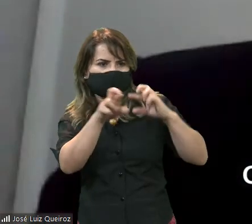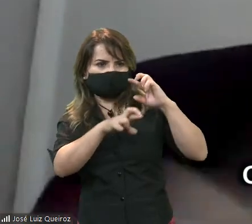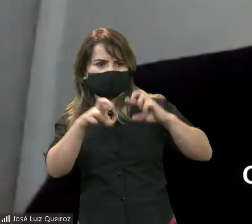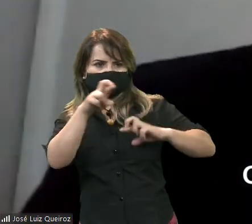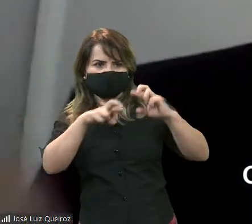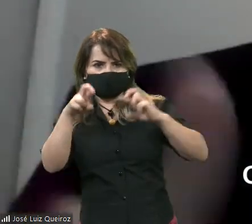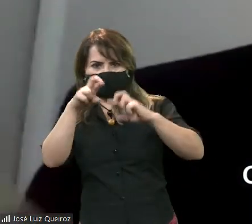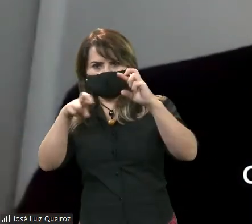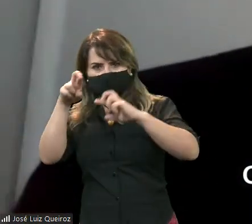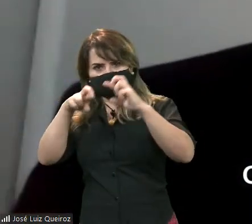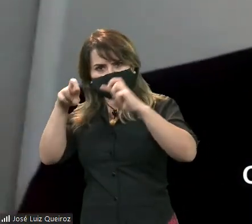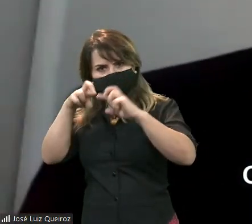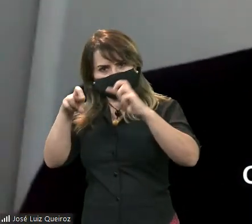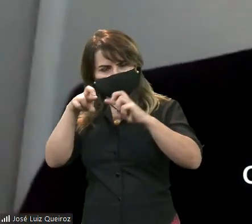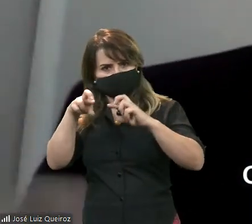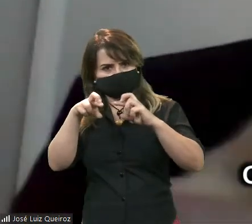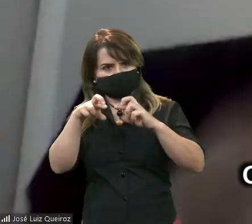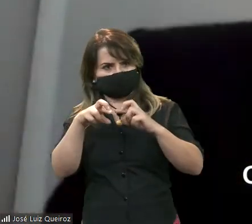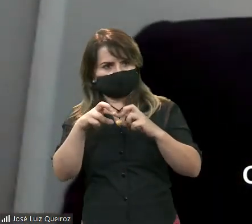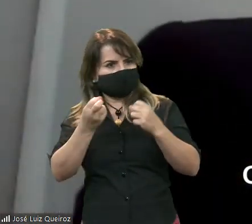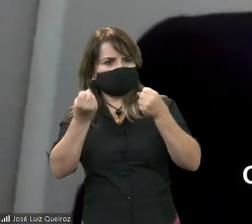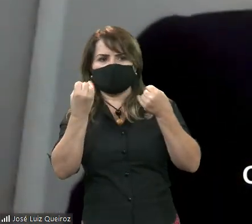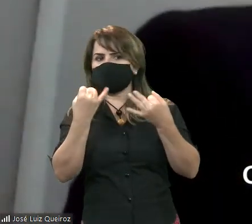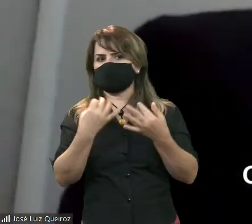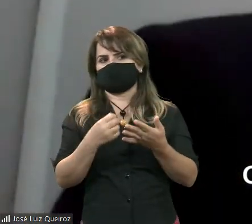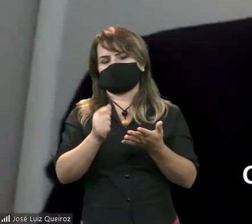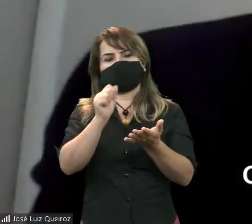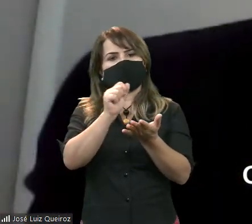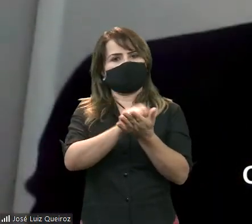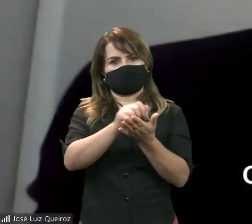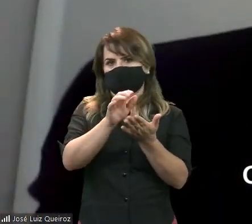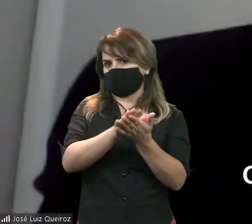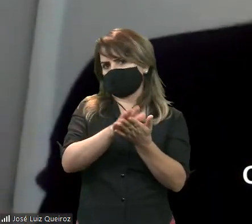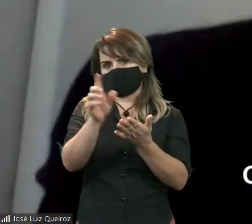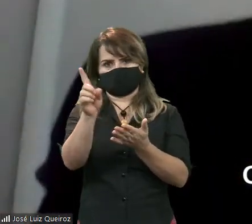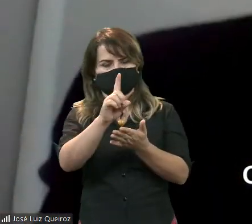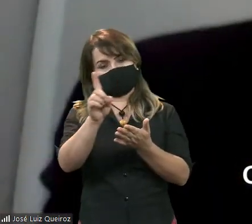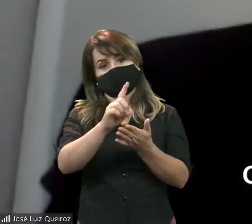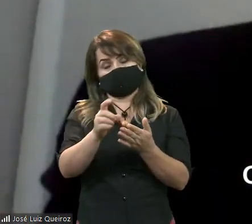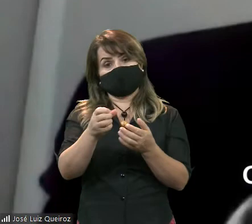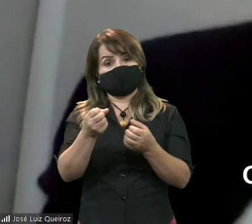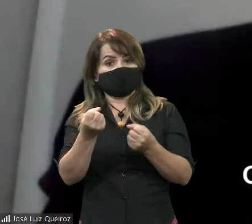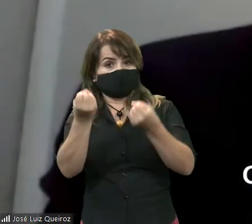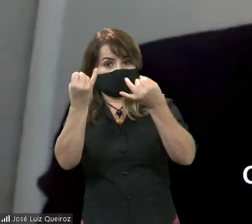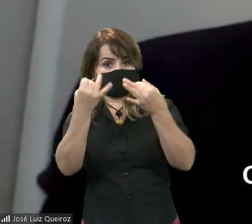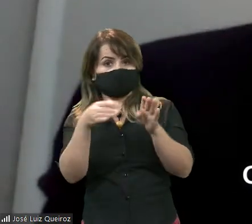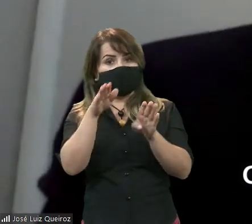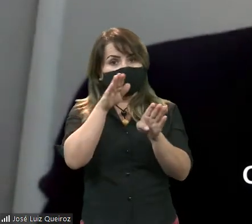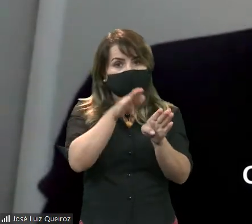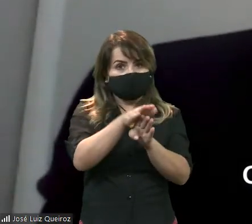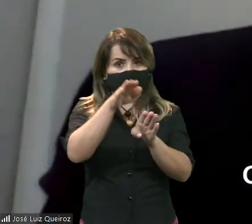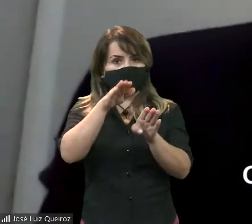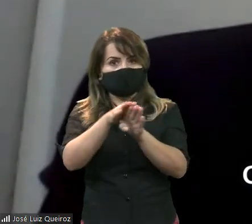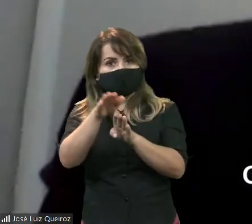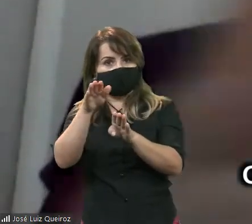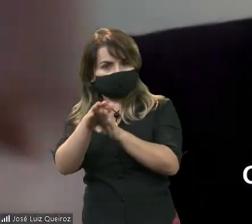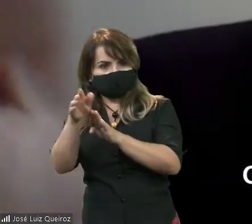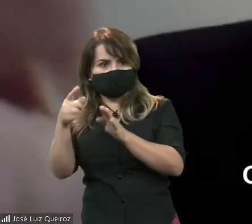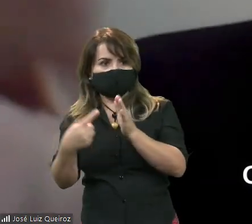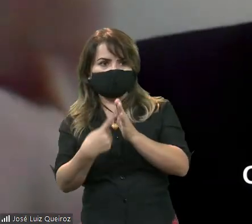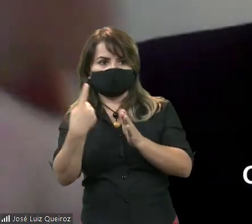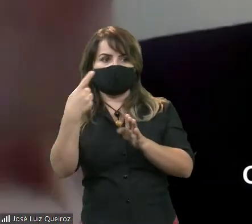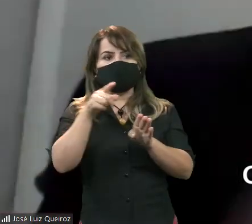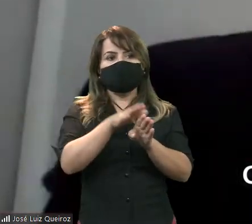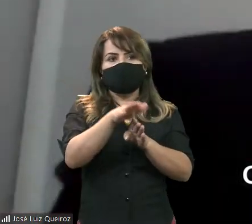fiscalização, não falo autuação, não é multa, não. Que dentro da fiscalização está orientação, né? Eu sou auditor fiscal, todos sabem, mas dentro da